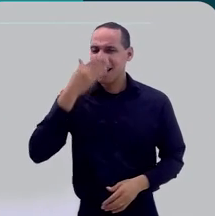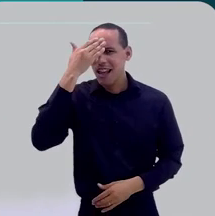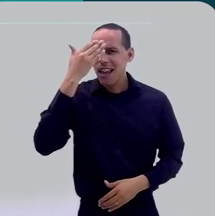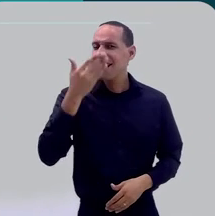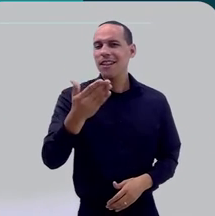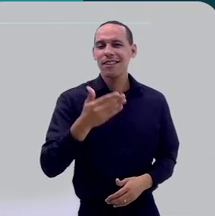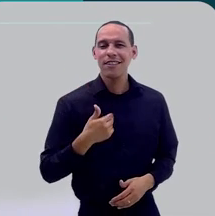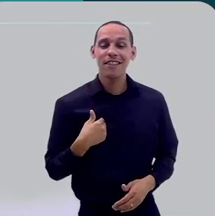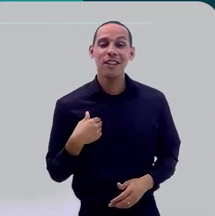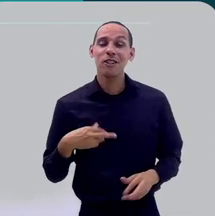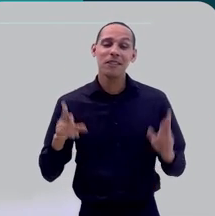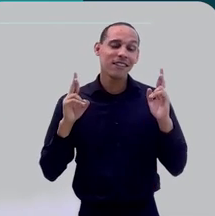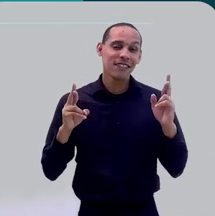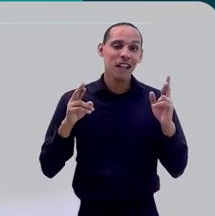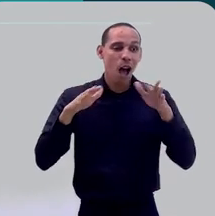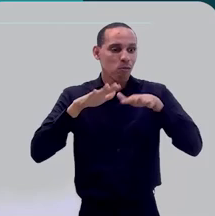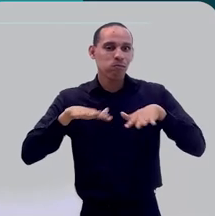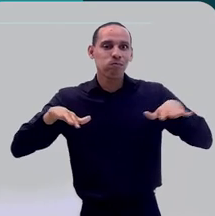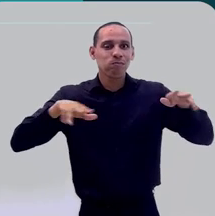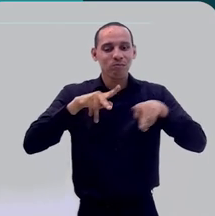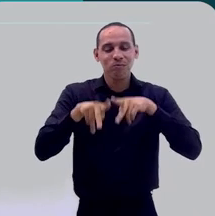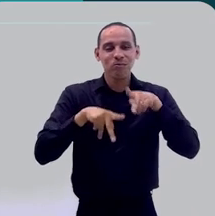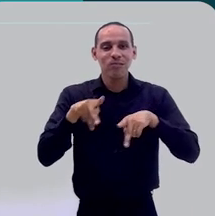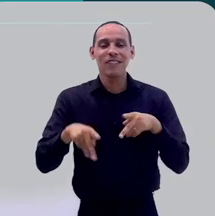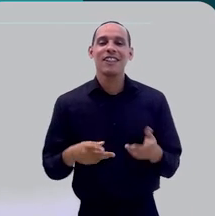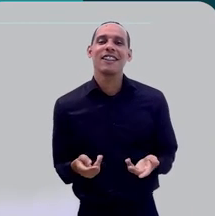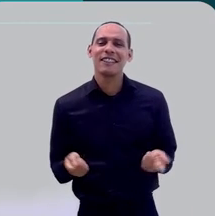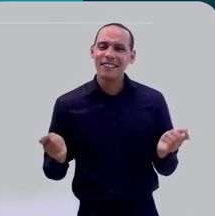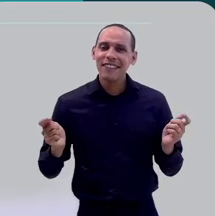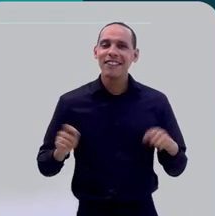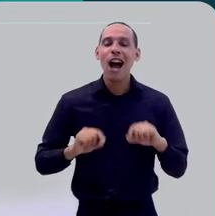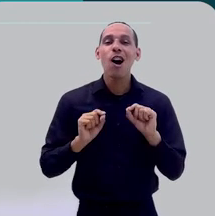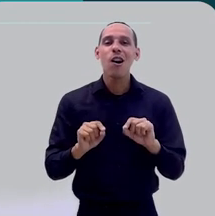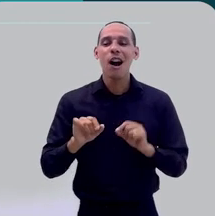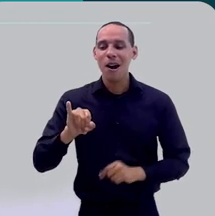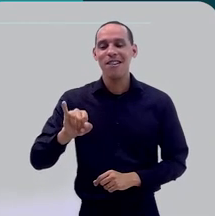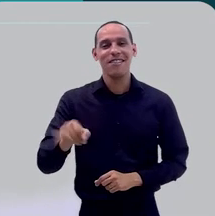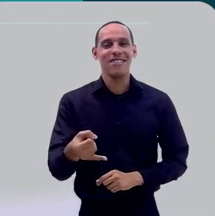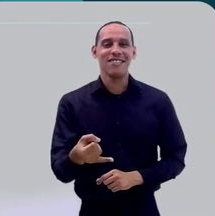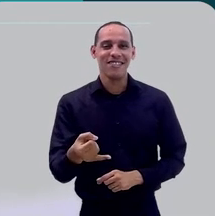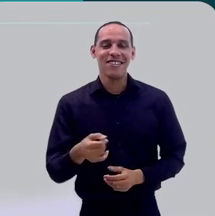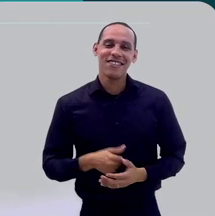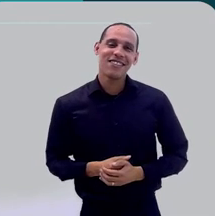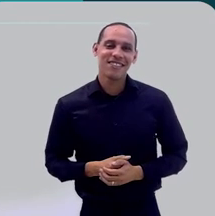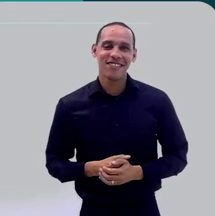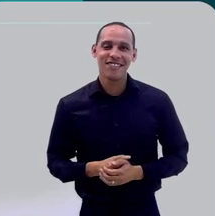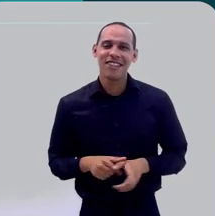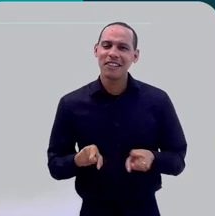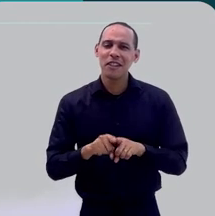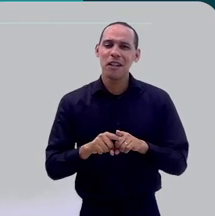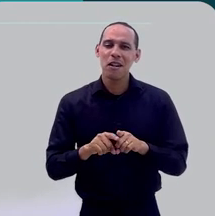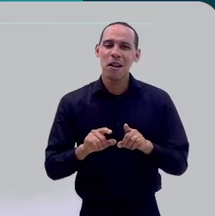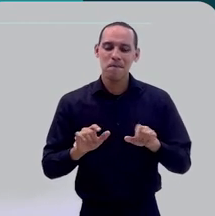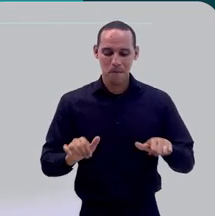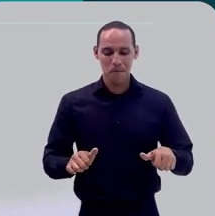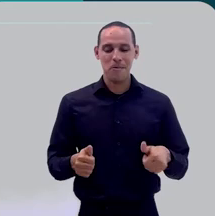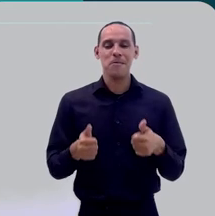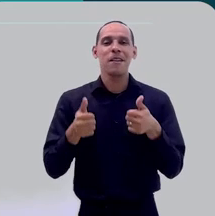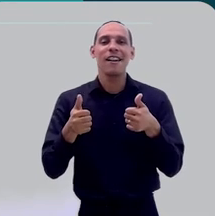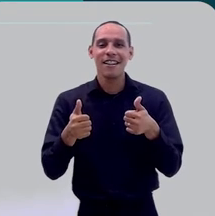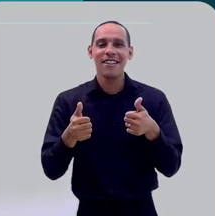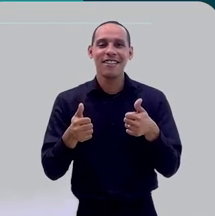programa. Eu que agradeço e eu espero que o público possa aproveitar bastante e